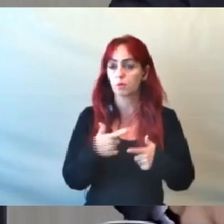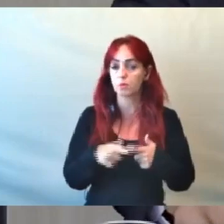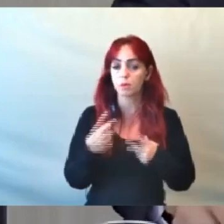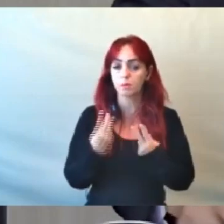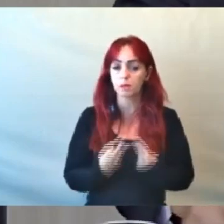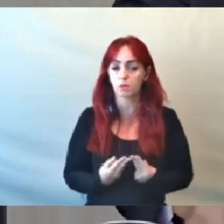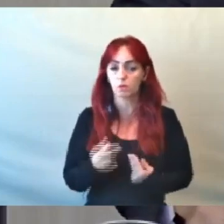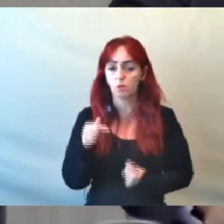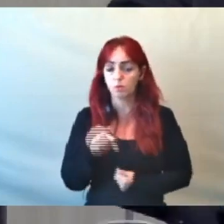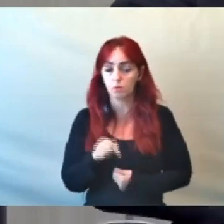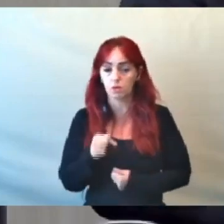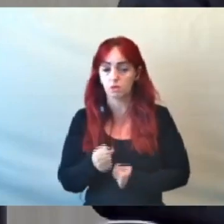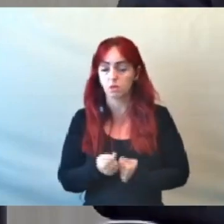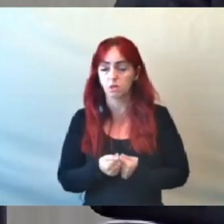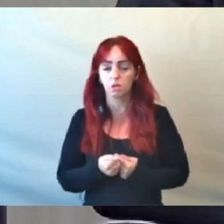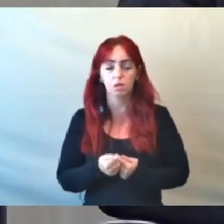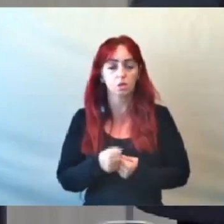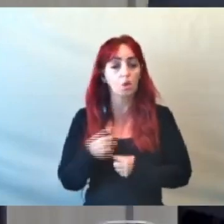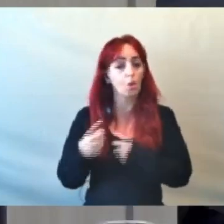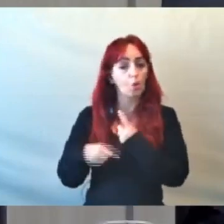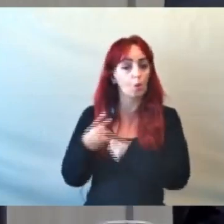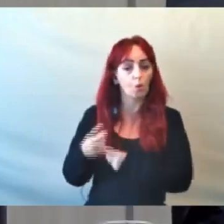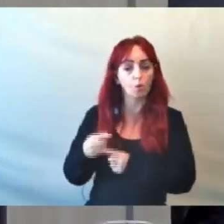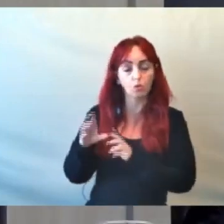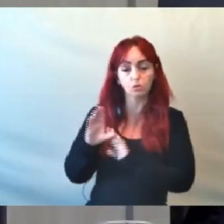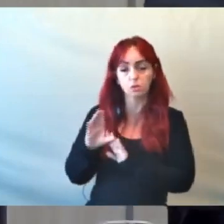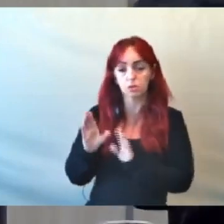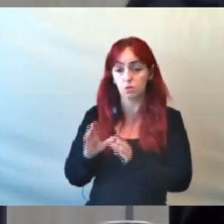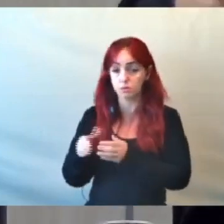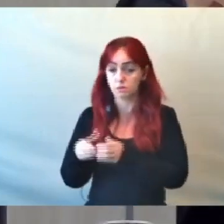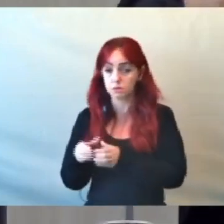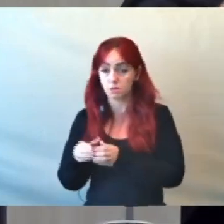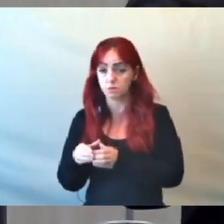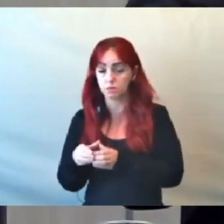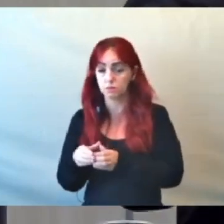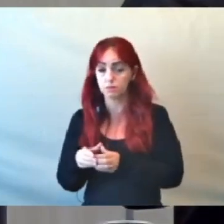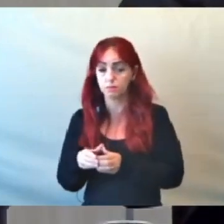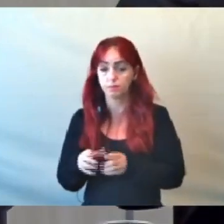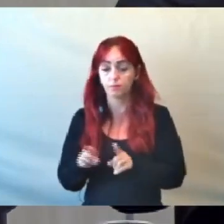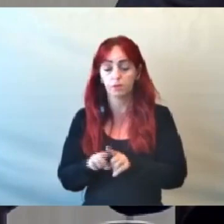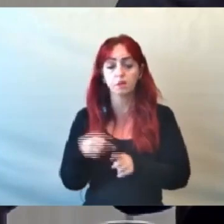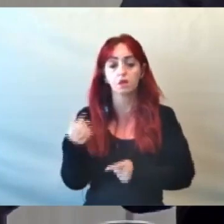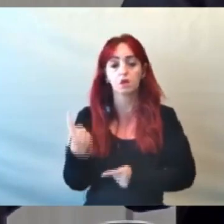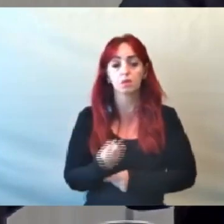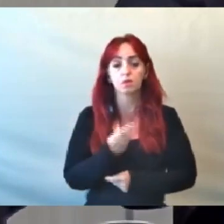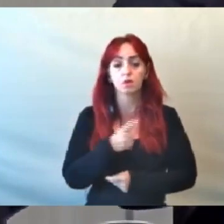inquérito. Então, como nós não temos